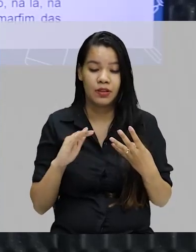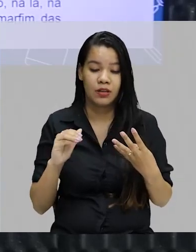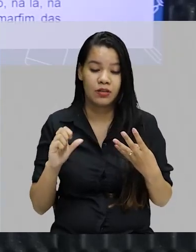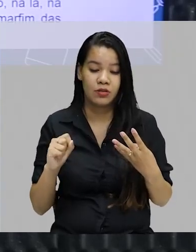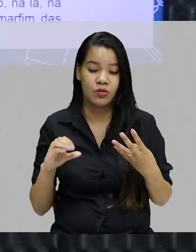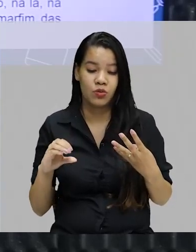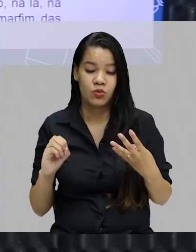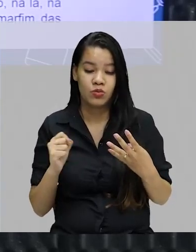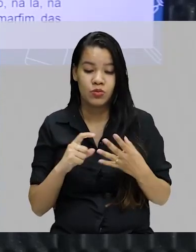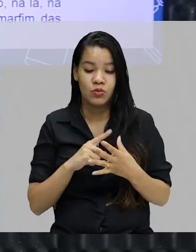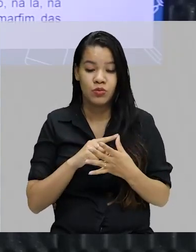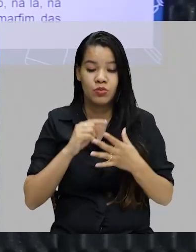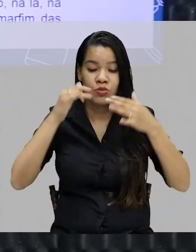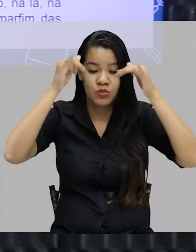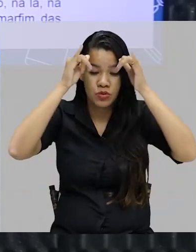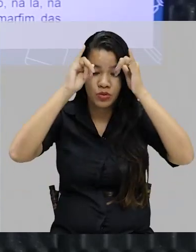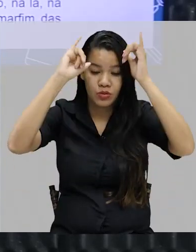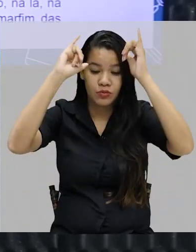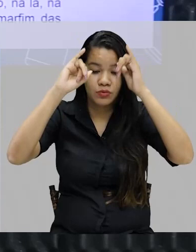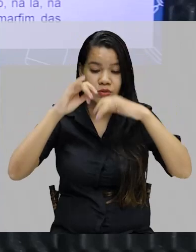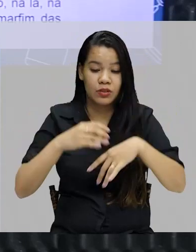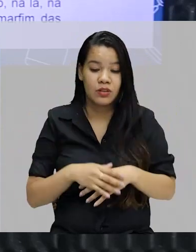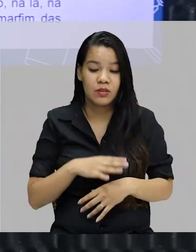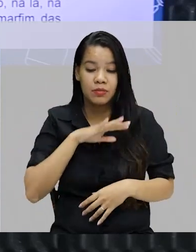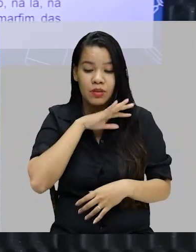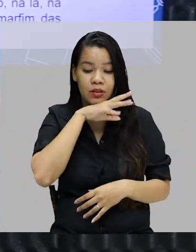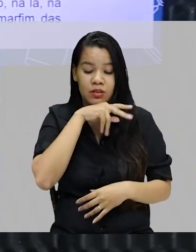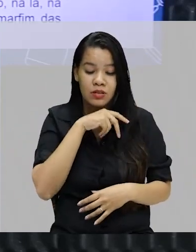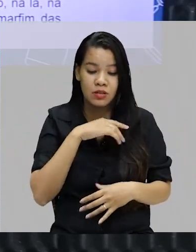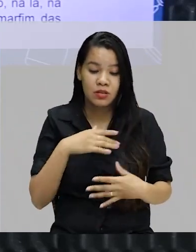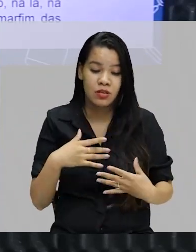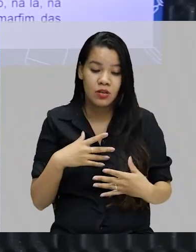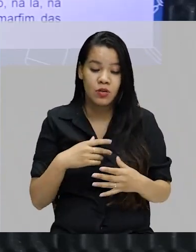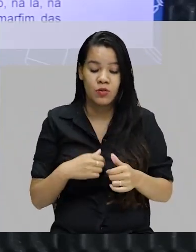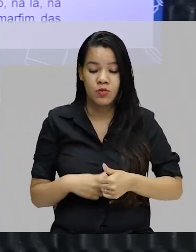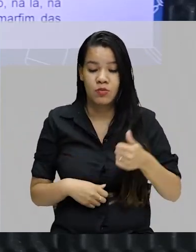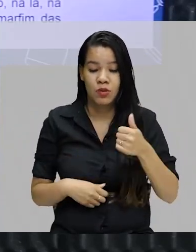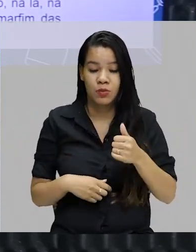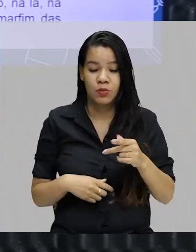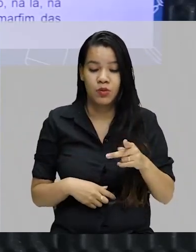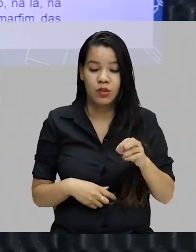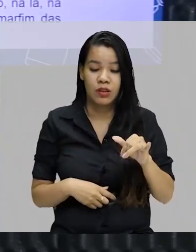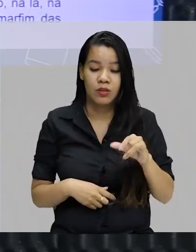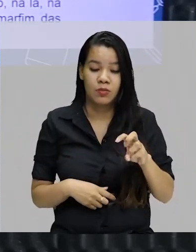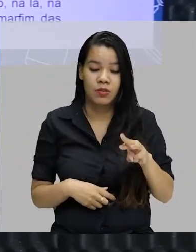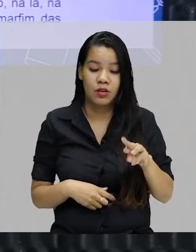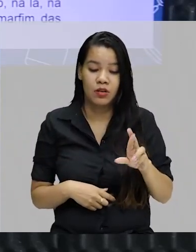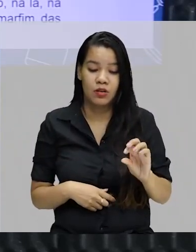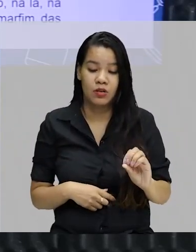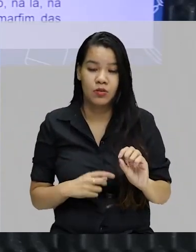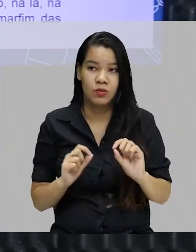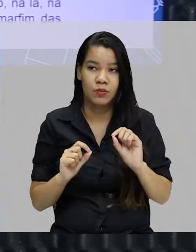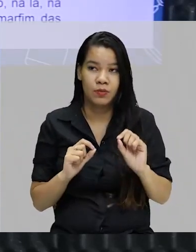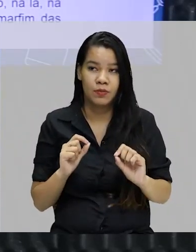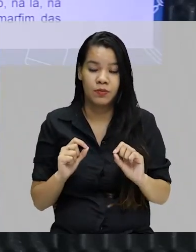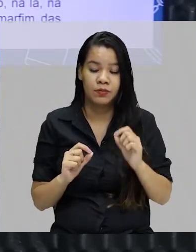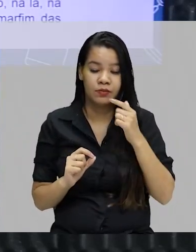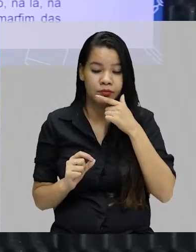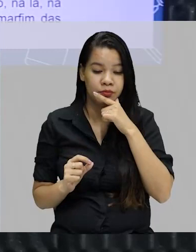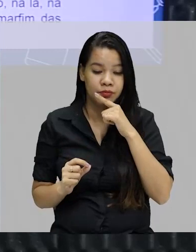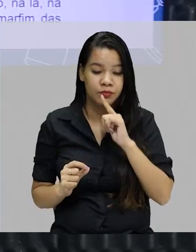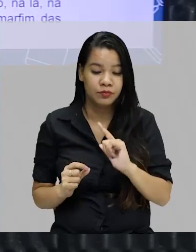marfim. Na verdade, o primeiro polímero, né, a baquelite, ele foi